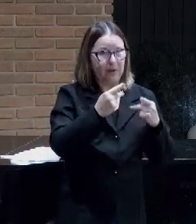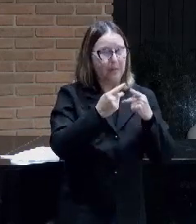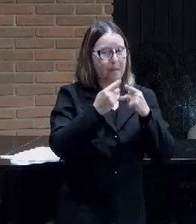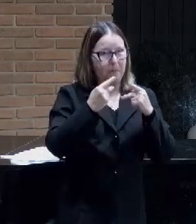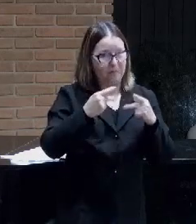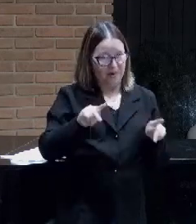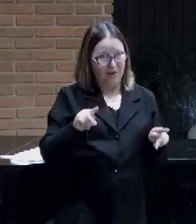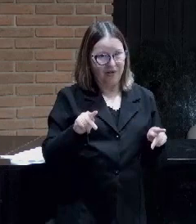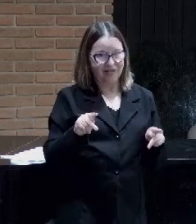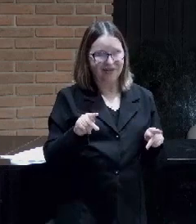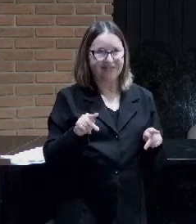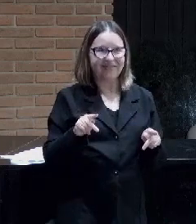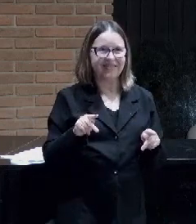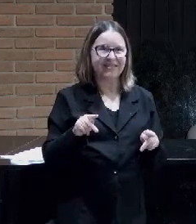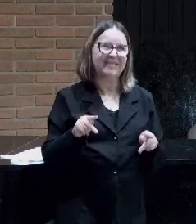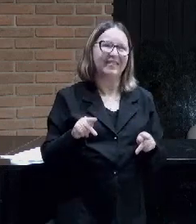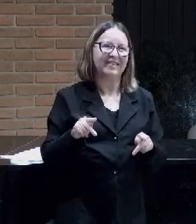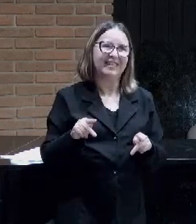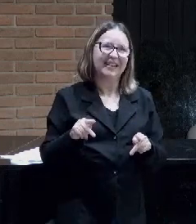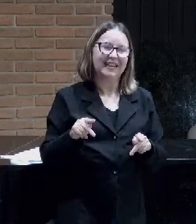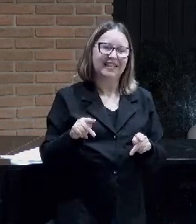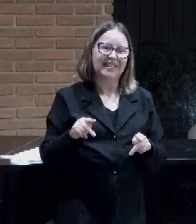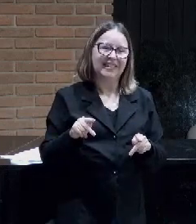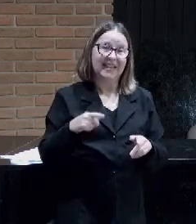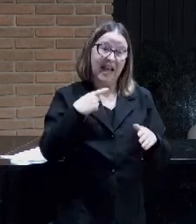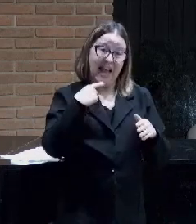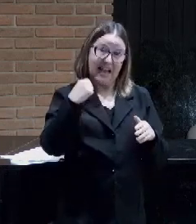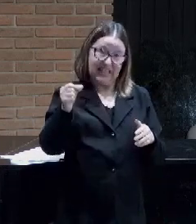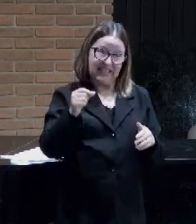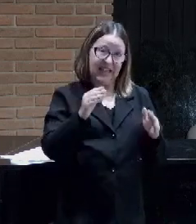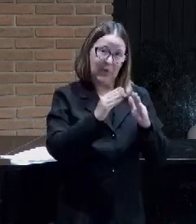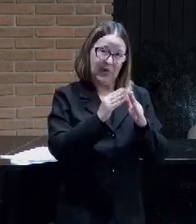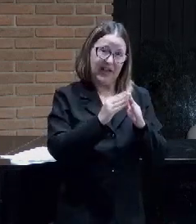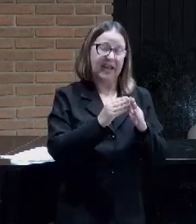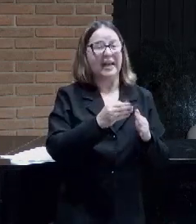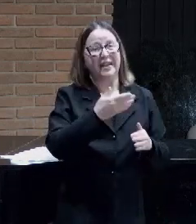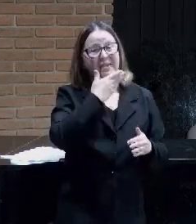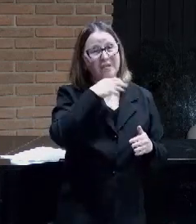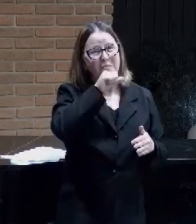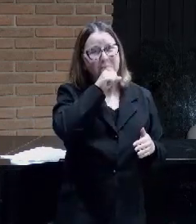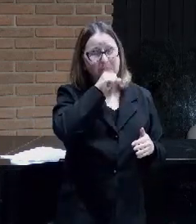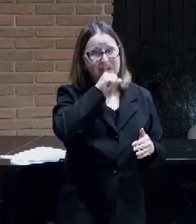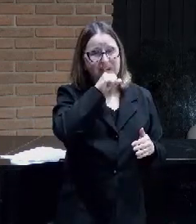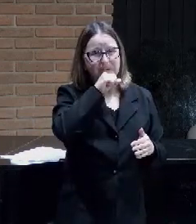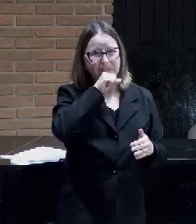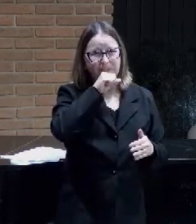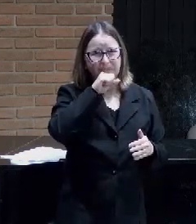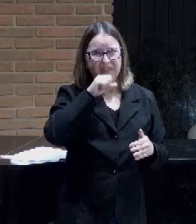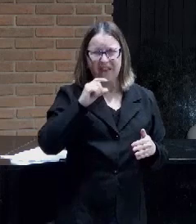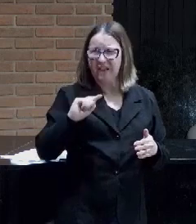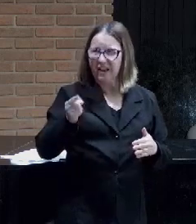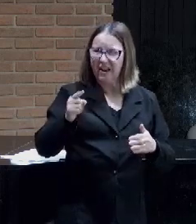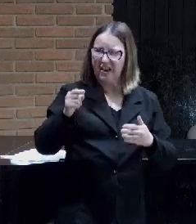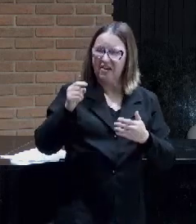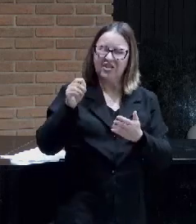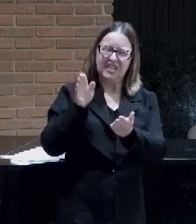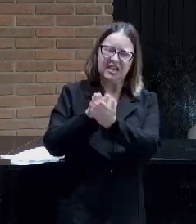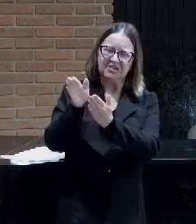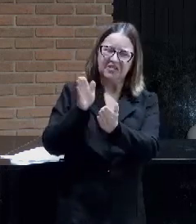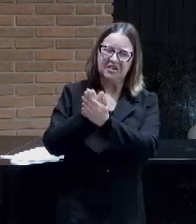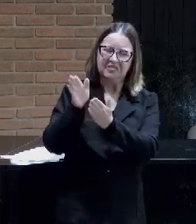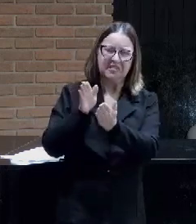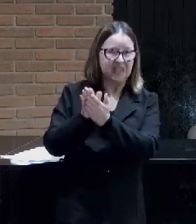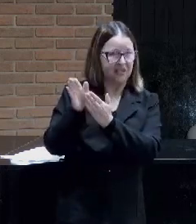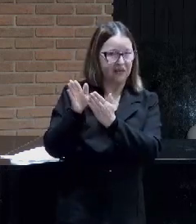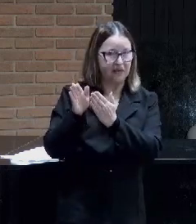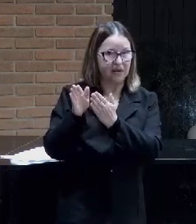toda a riqueza que o seu pai havia conquistado ao longo dos anos. Ele gastou tudo, viveu num mundo de pecado, e quando voltou o pai recebeu. Agora, a